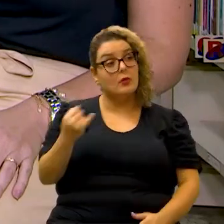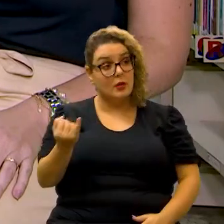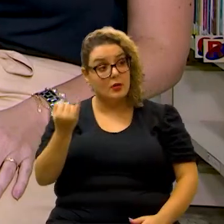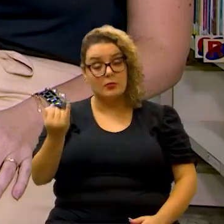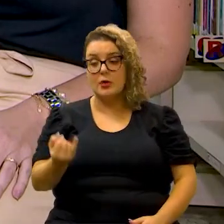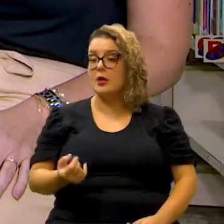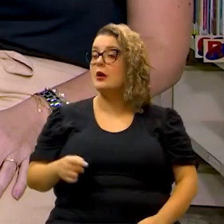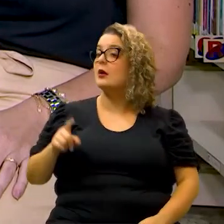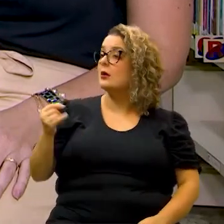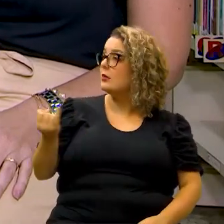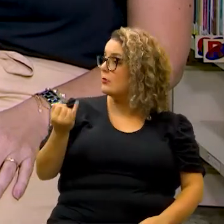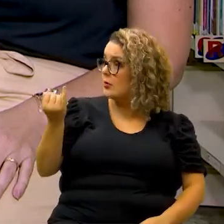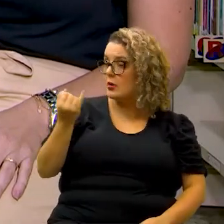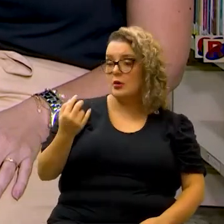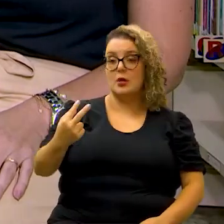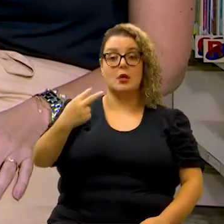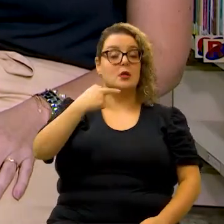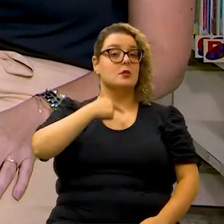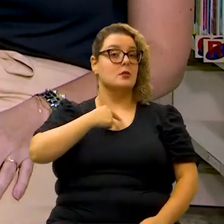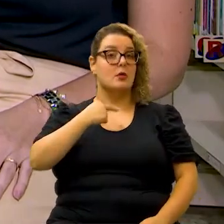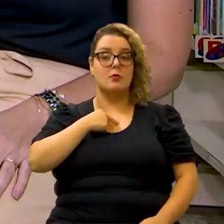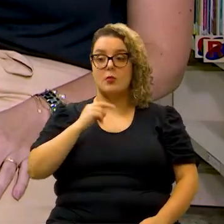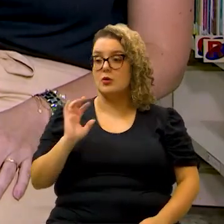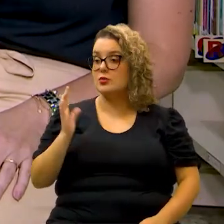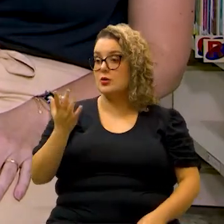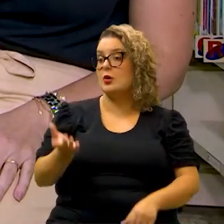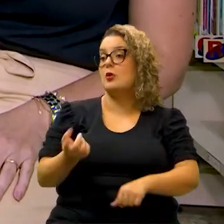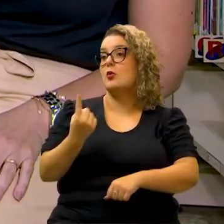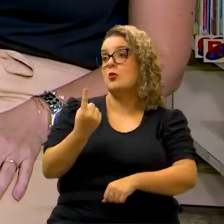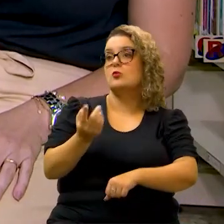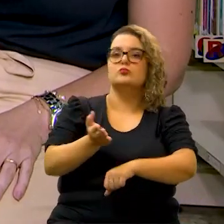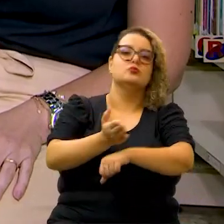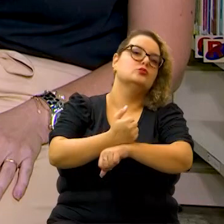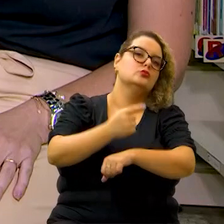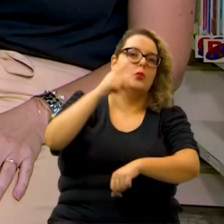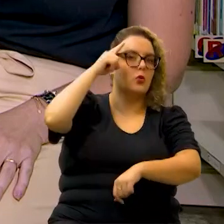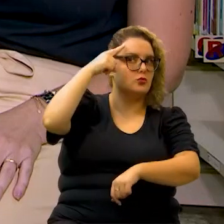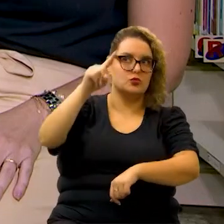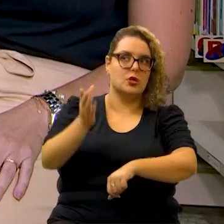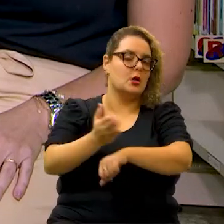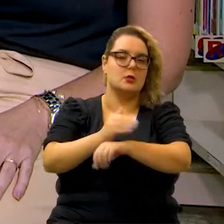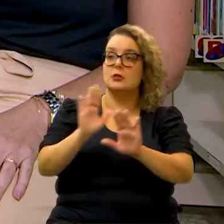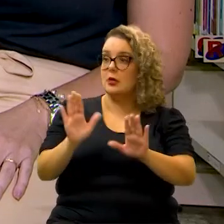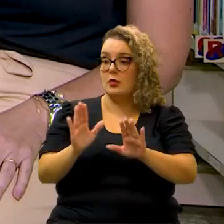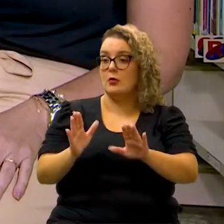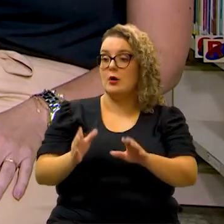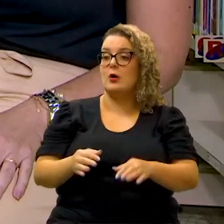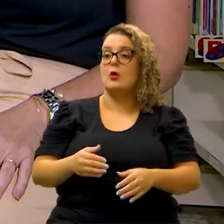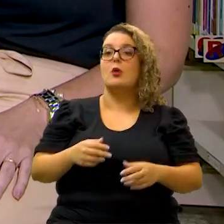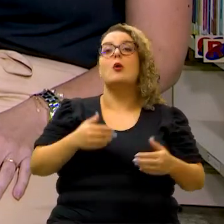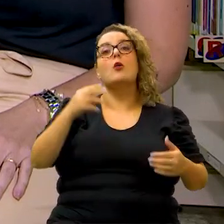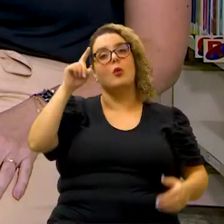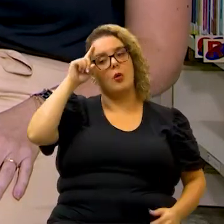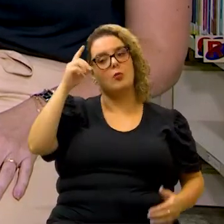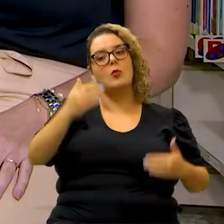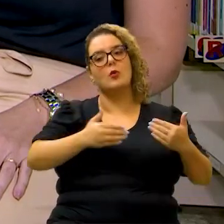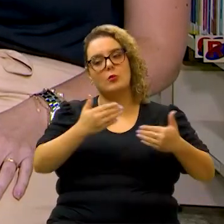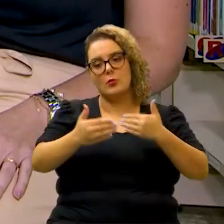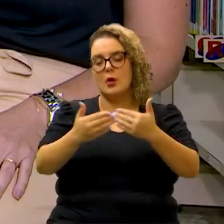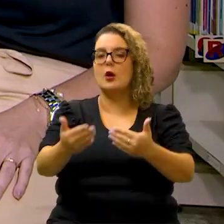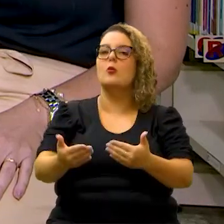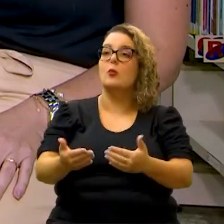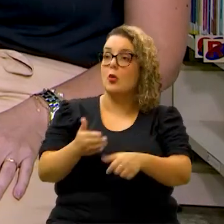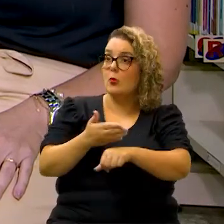Então isso é fundamental, olha só. Fundamental, e não pode acontecer um dia antes do início das aulas. Isso tem que ser estabelecido como uma